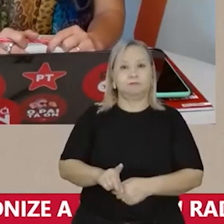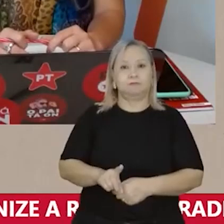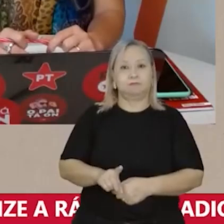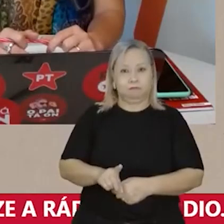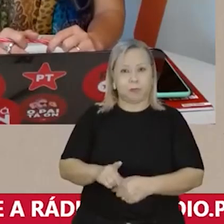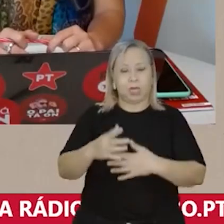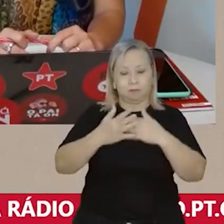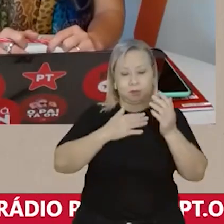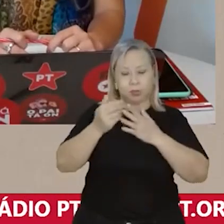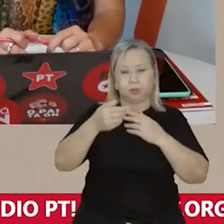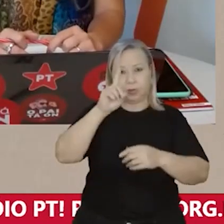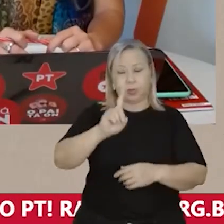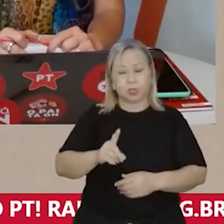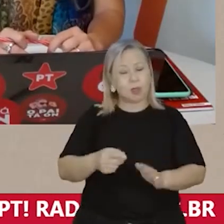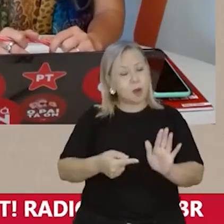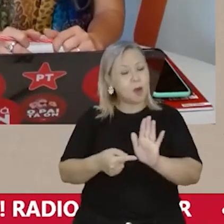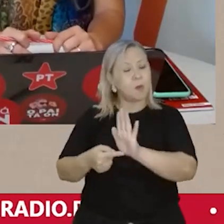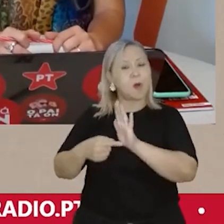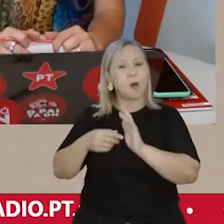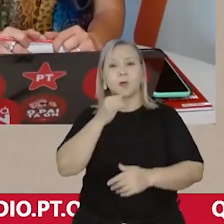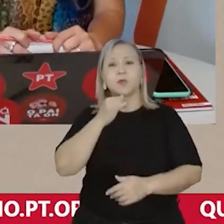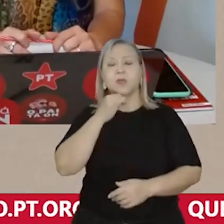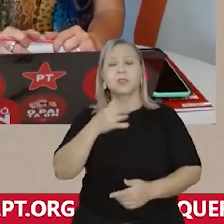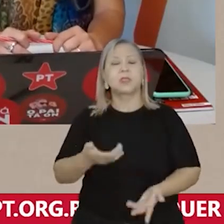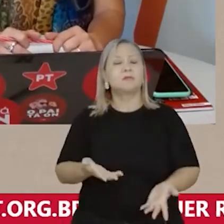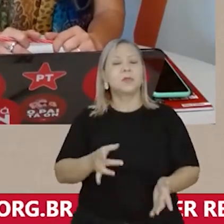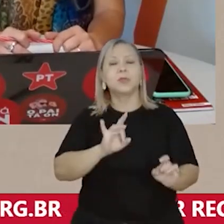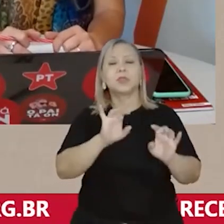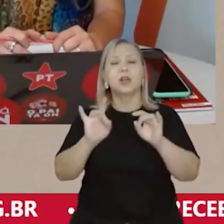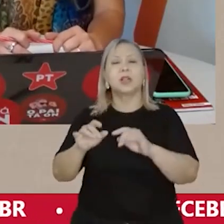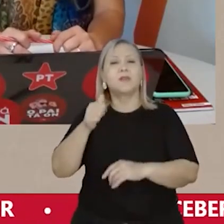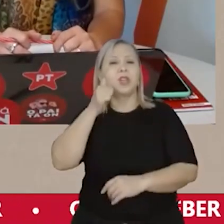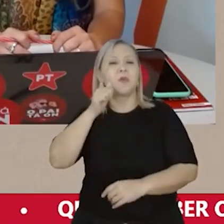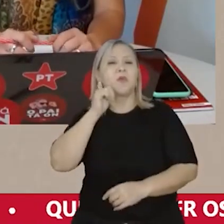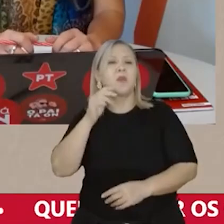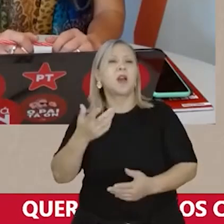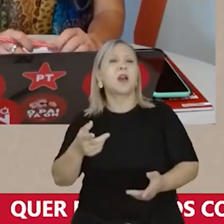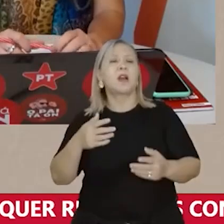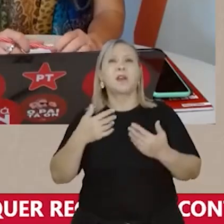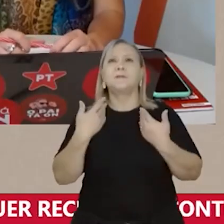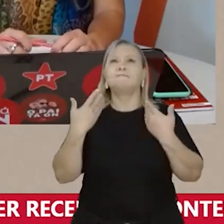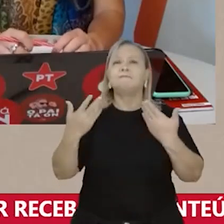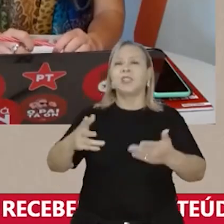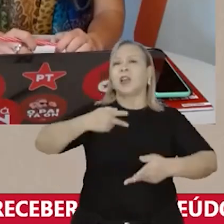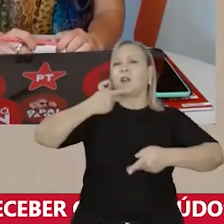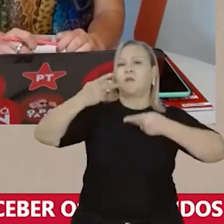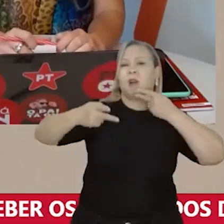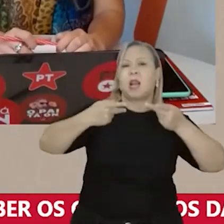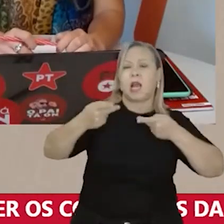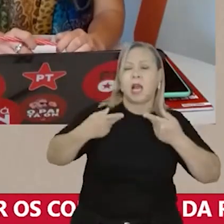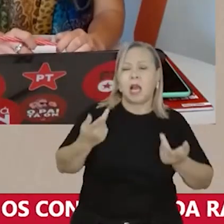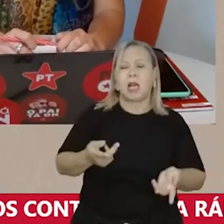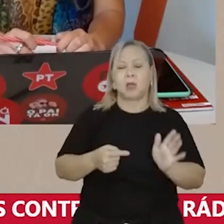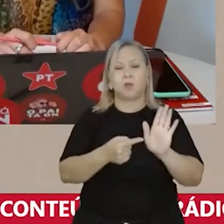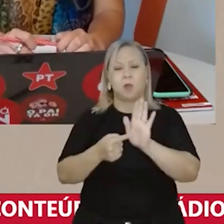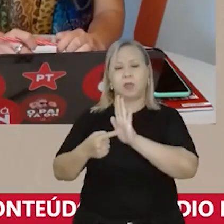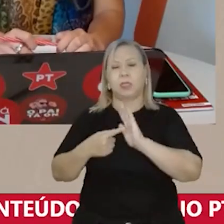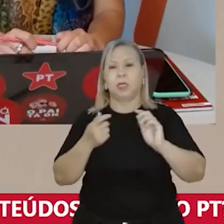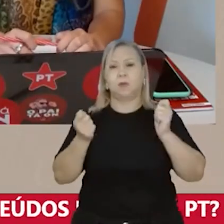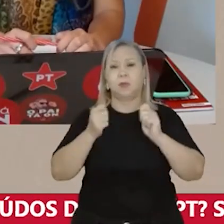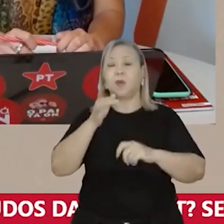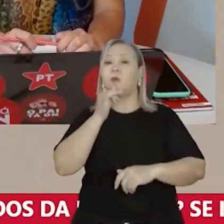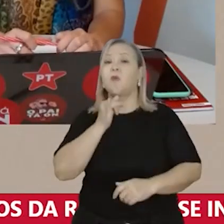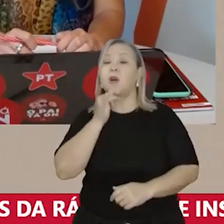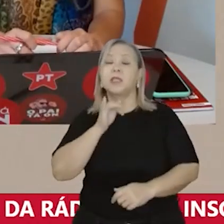mostra um exemplo, né? Cada vez que uma mulher aparece falando bem, aparece mostrando que é possível, isso é um exemplo para